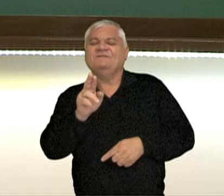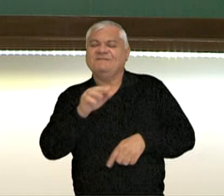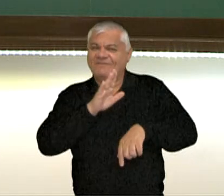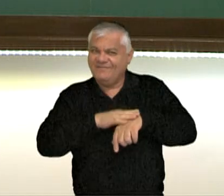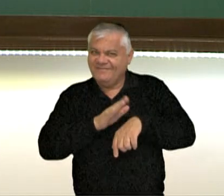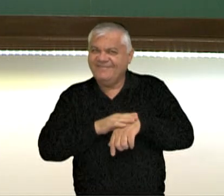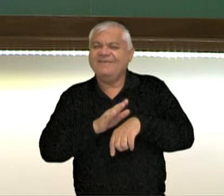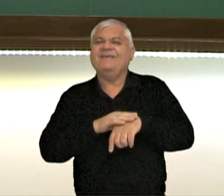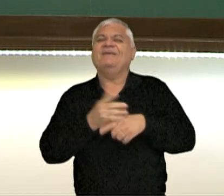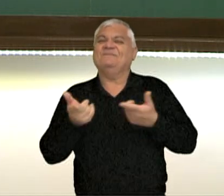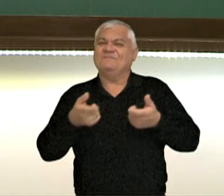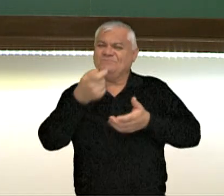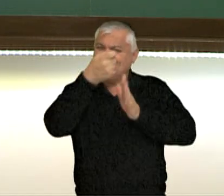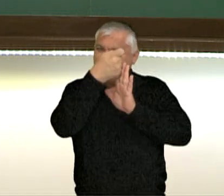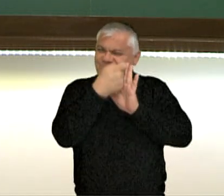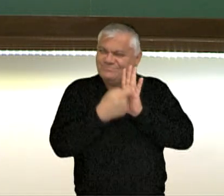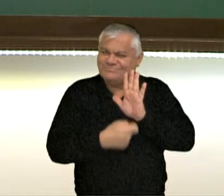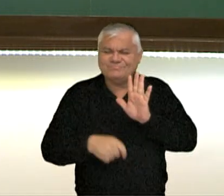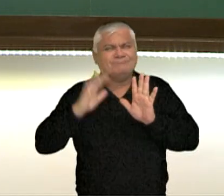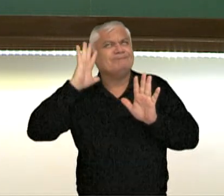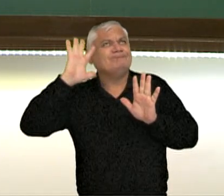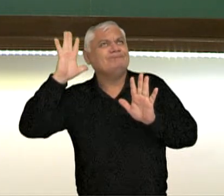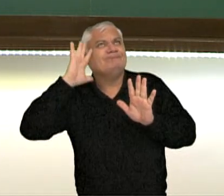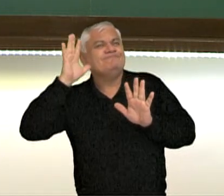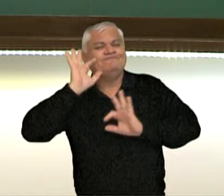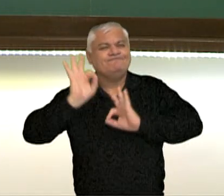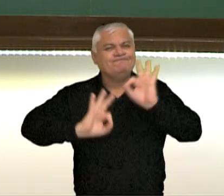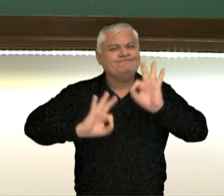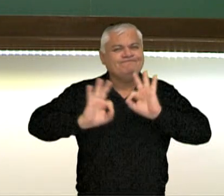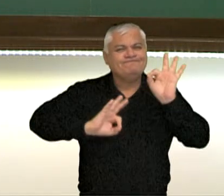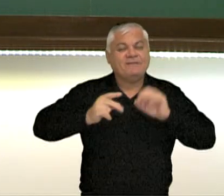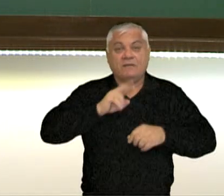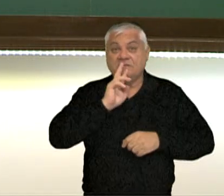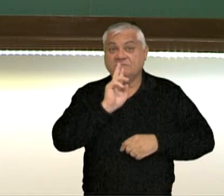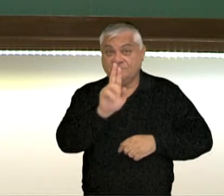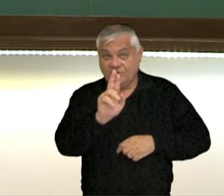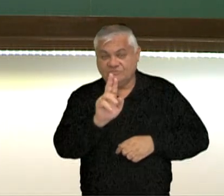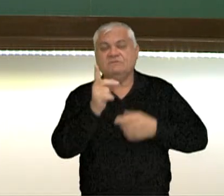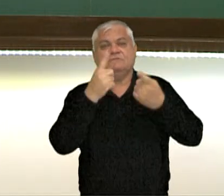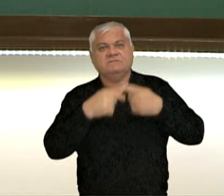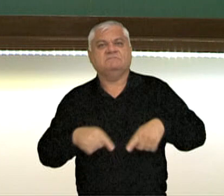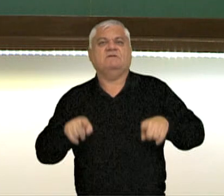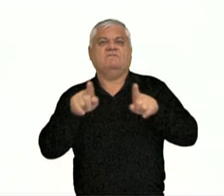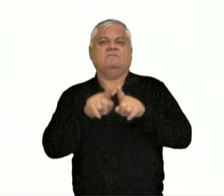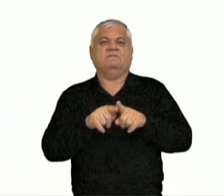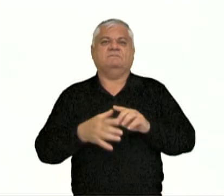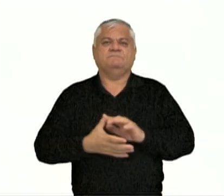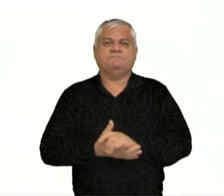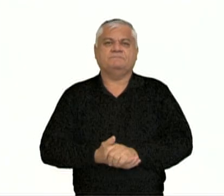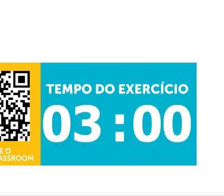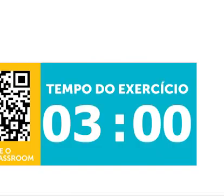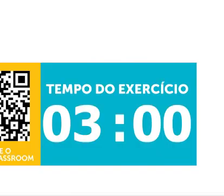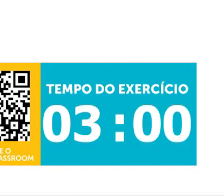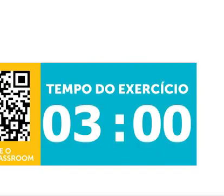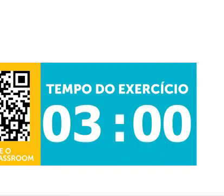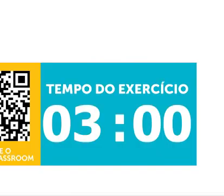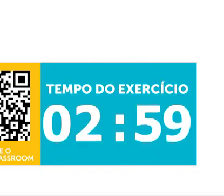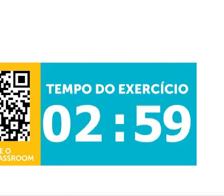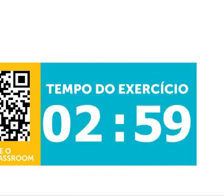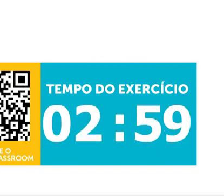dar um tempinho para que você possa pensar, elaborar bem a sua resposta e nós já retornamos.